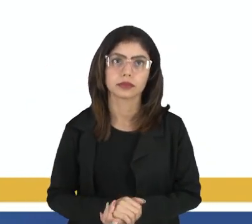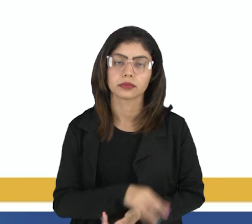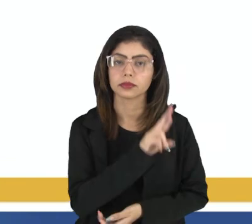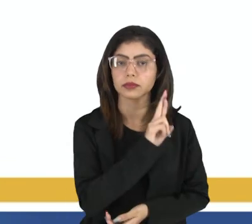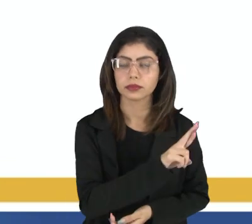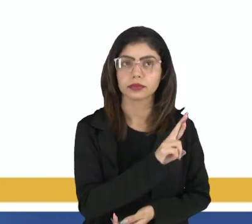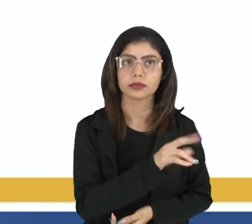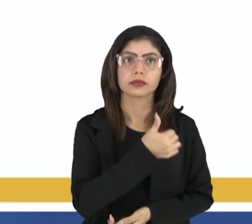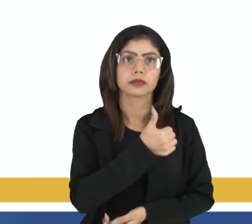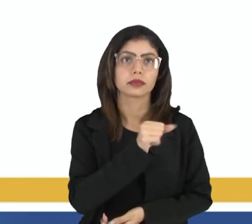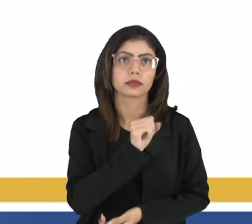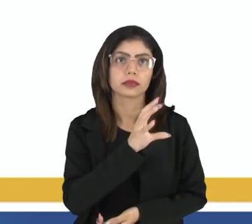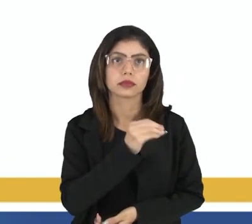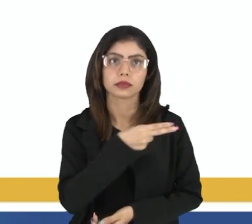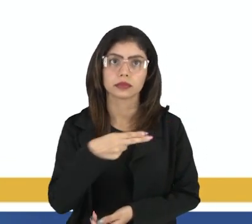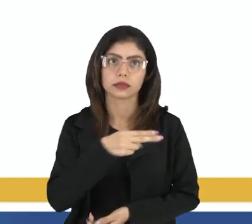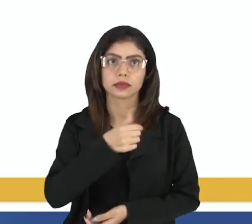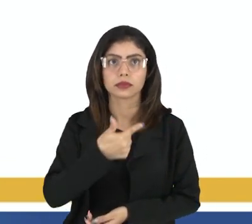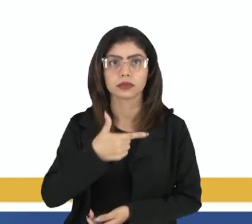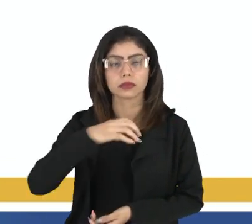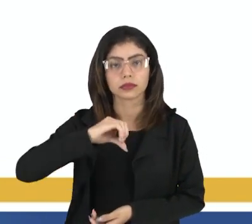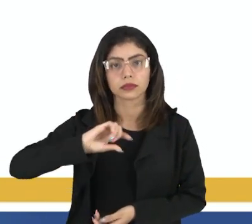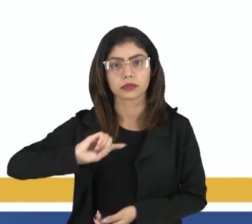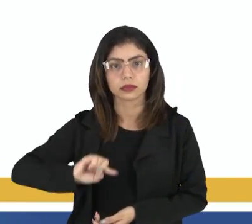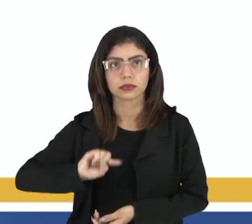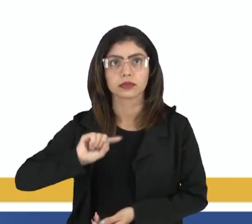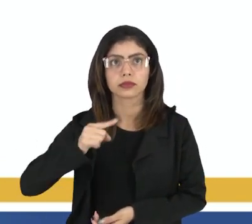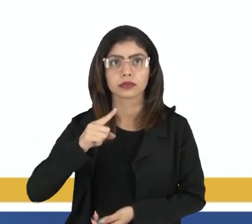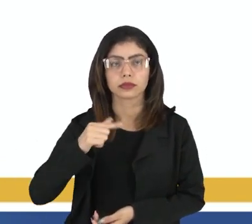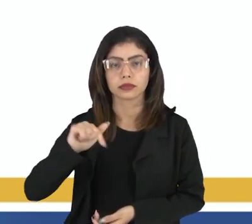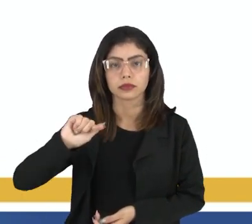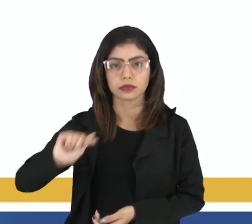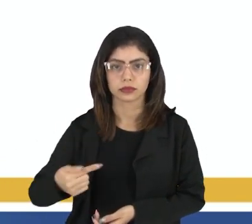180. O R de 180 é igual a